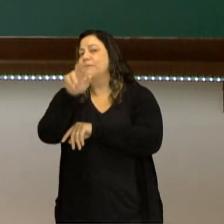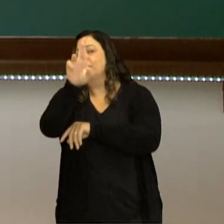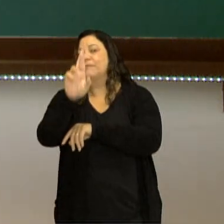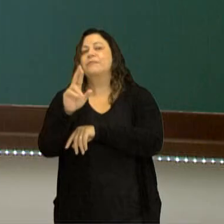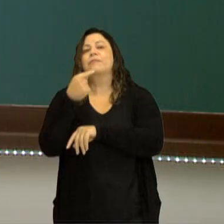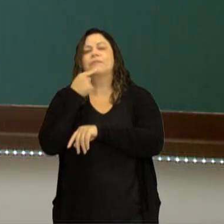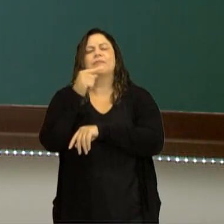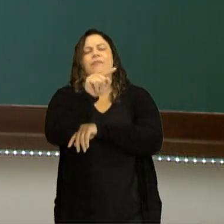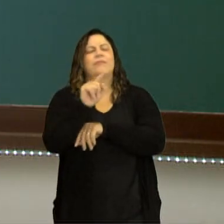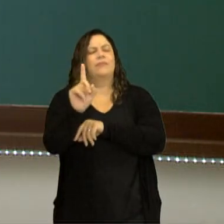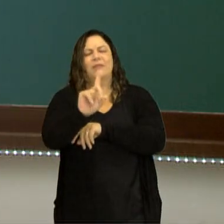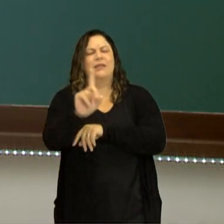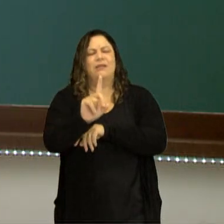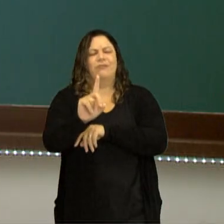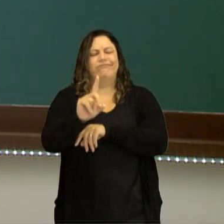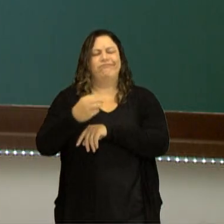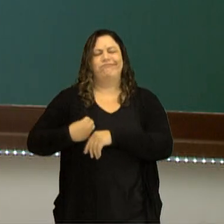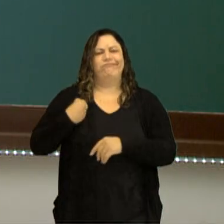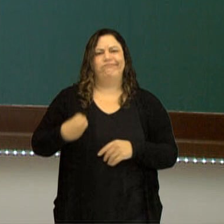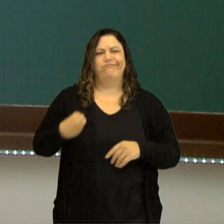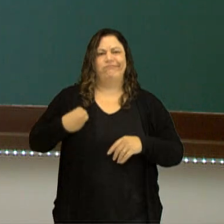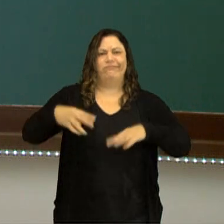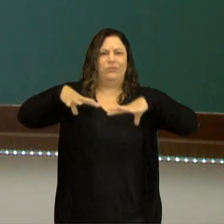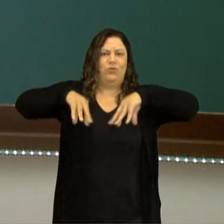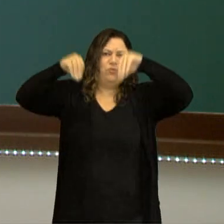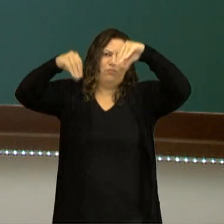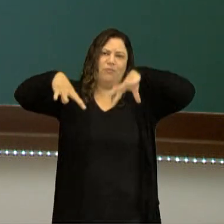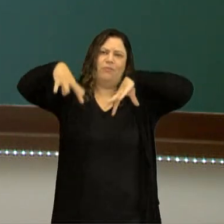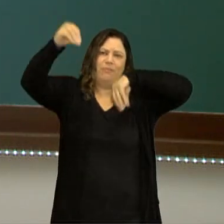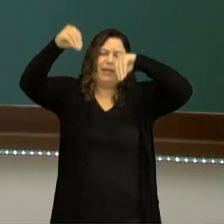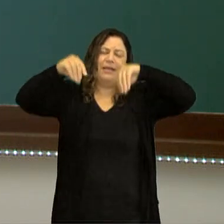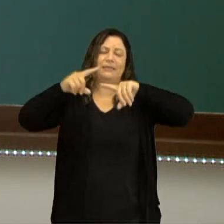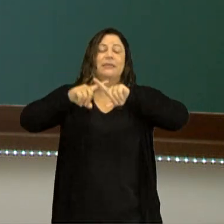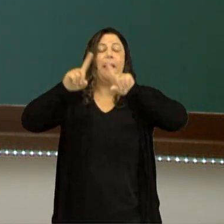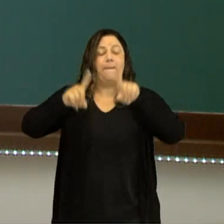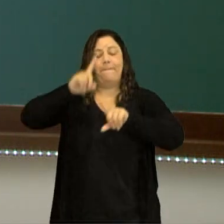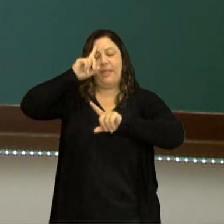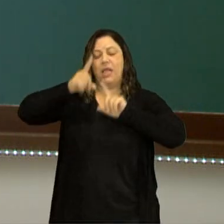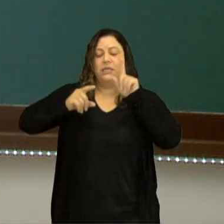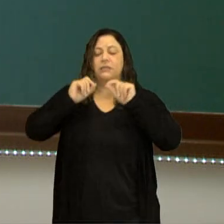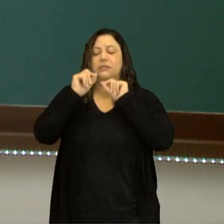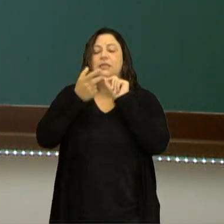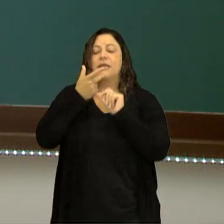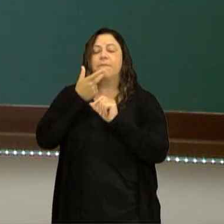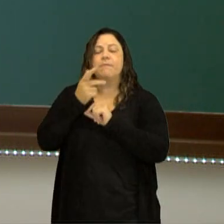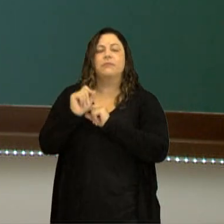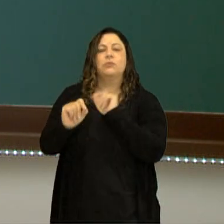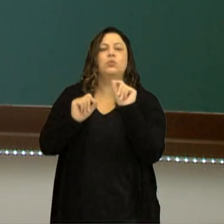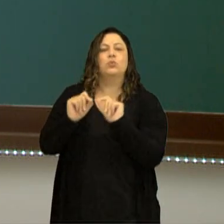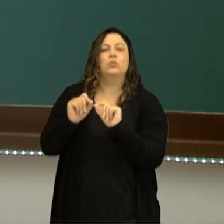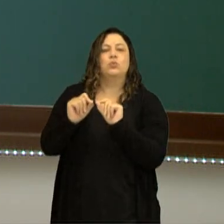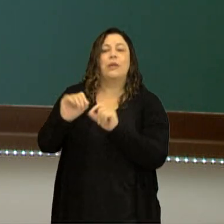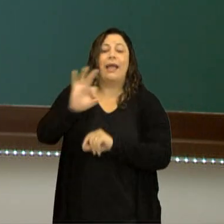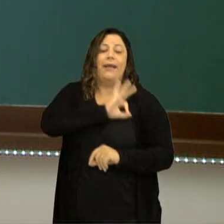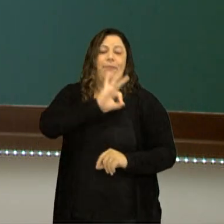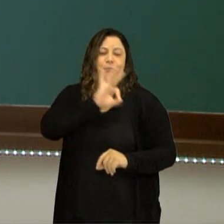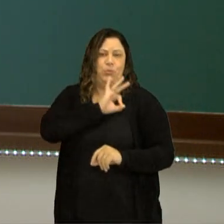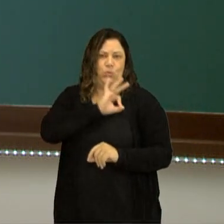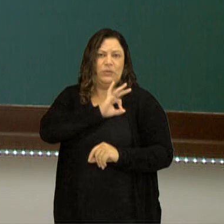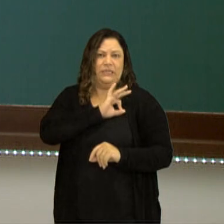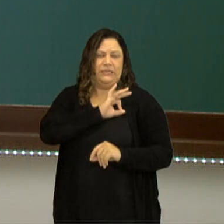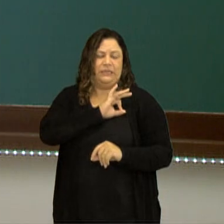não estava no Palácio de Inverno, mas ele deixou ordens para que a polícia